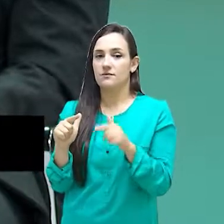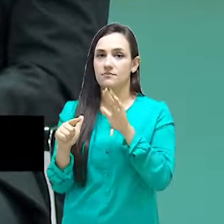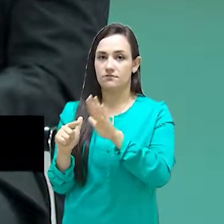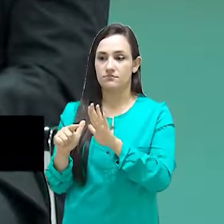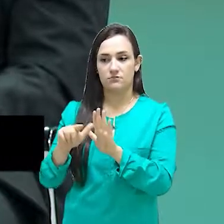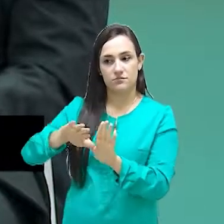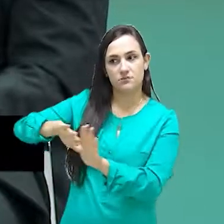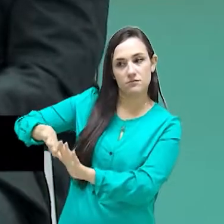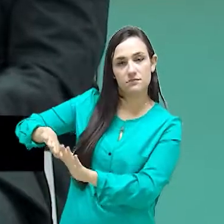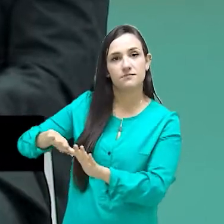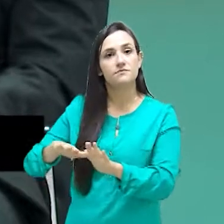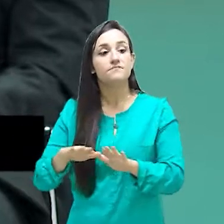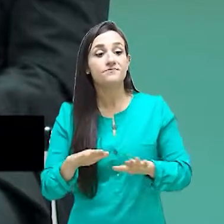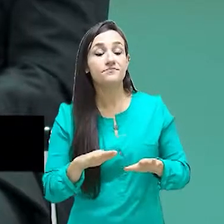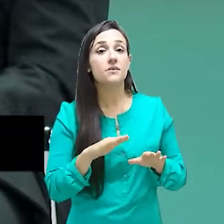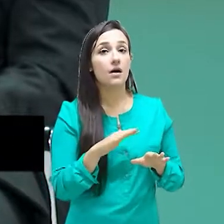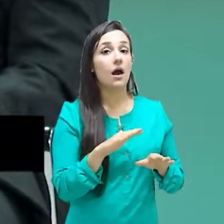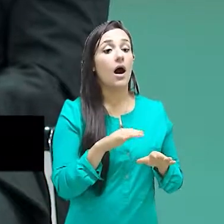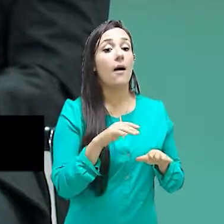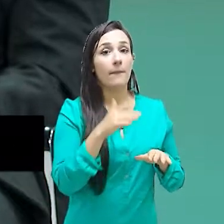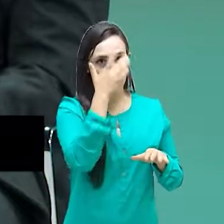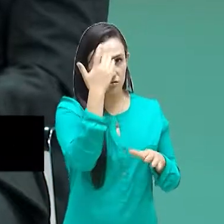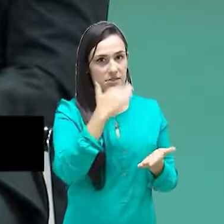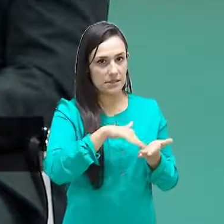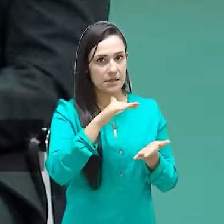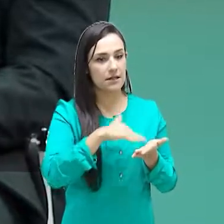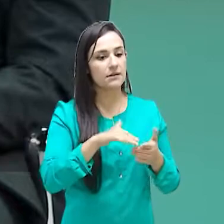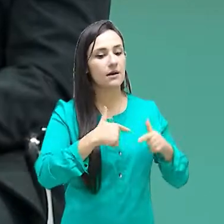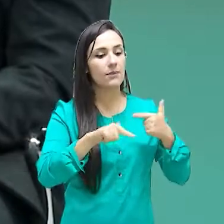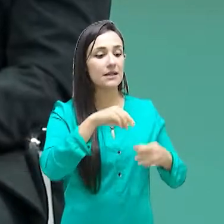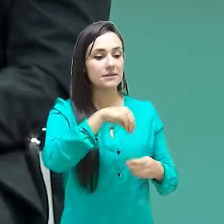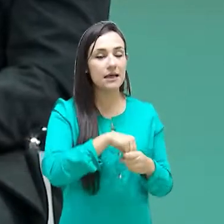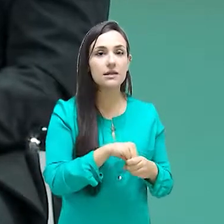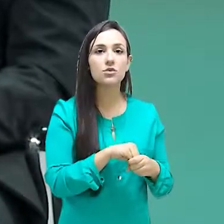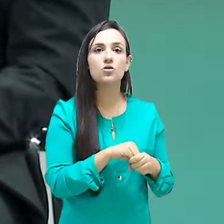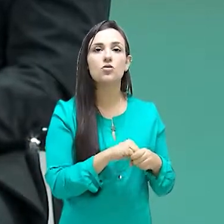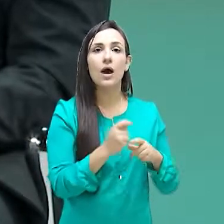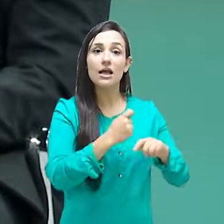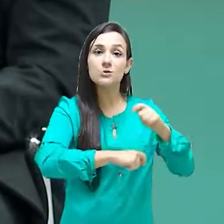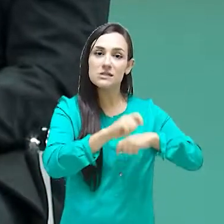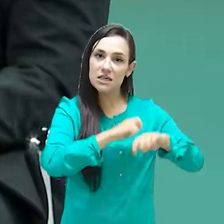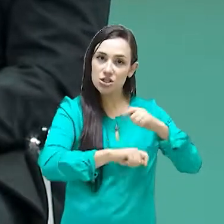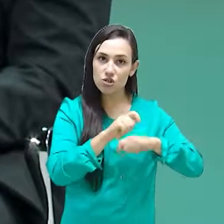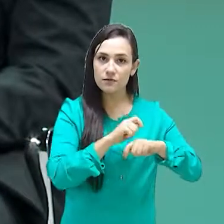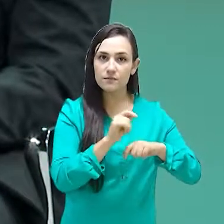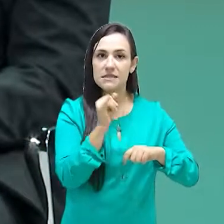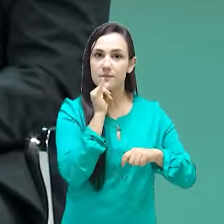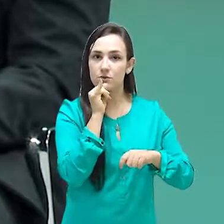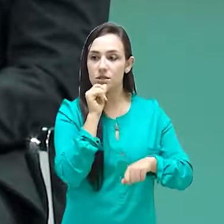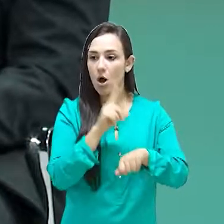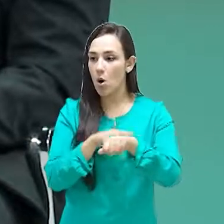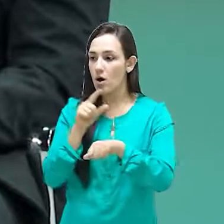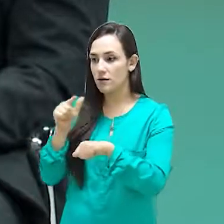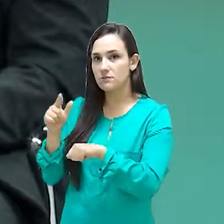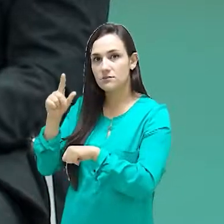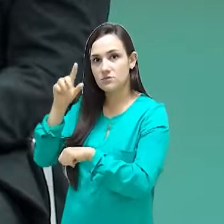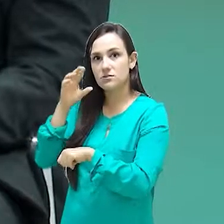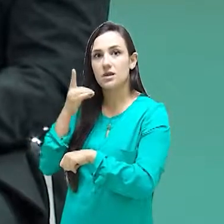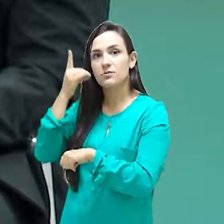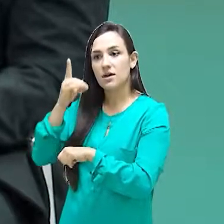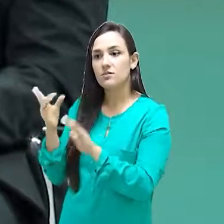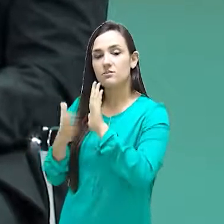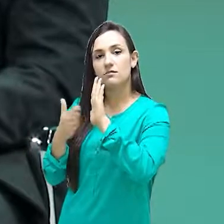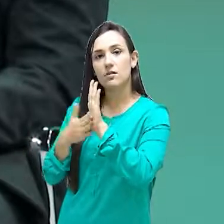servidores da SAUGE, cada um dentro da sua competência, auxilia o trâmite do processo desde o início, no momento